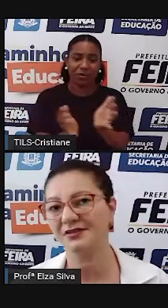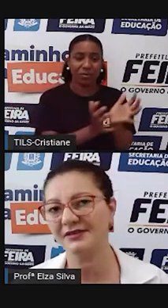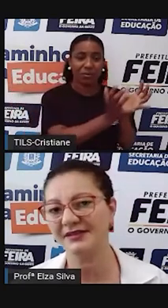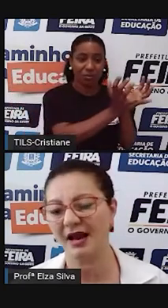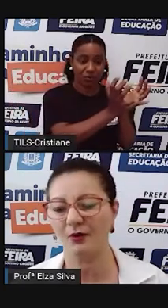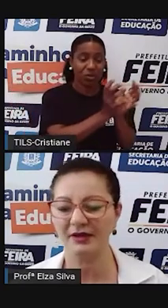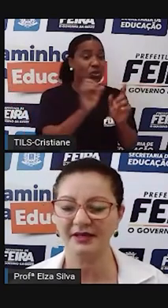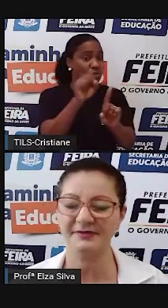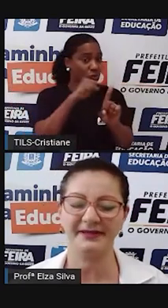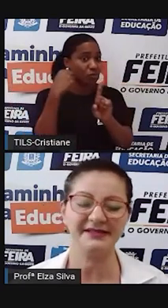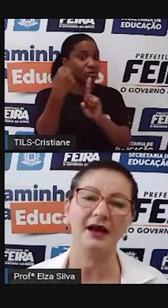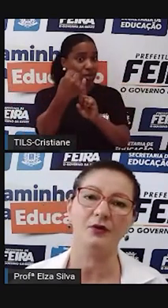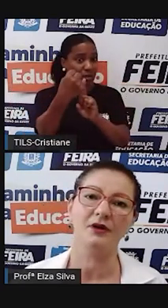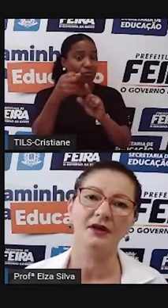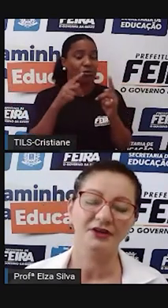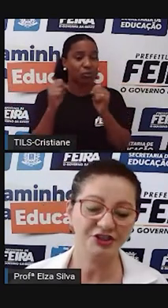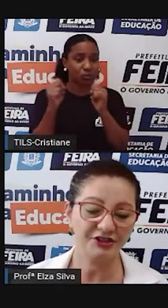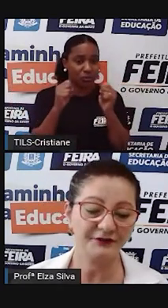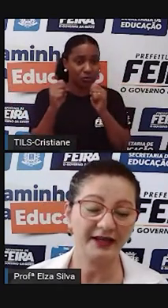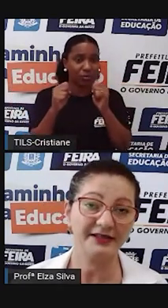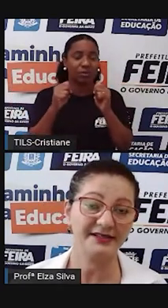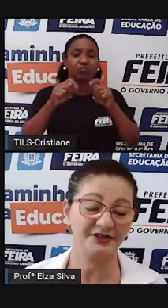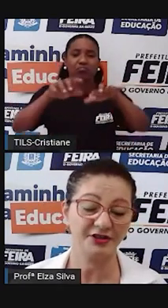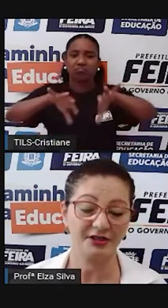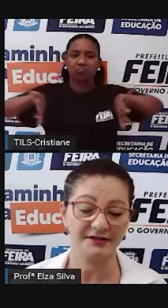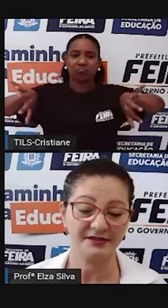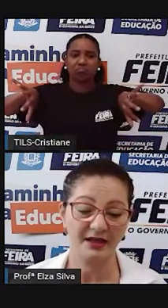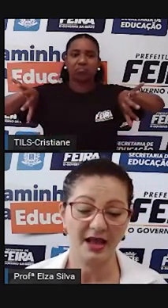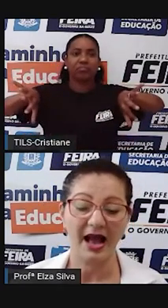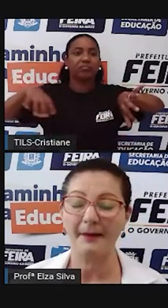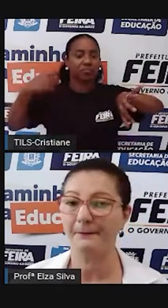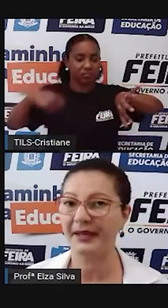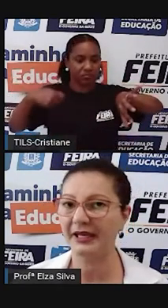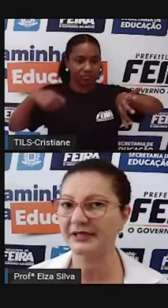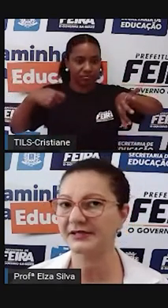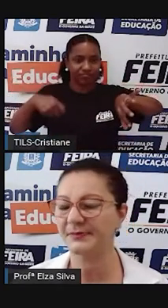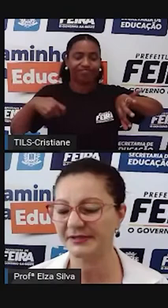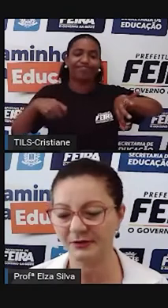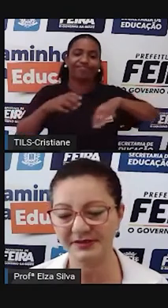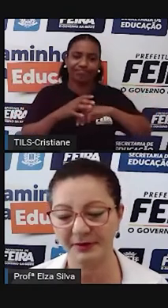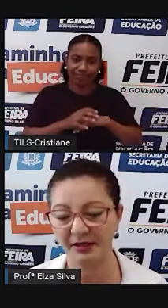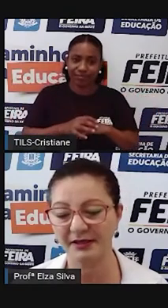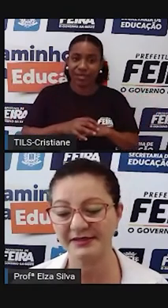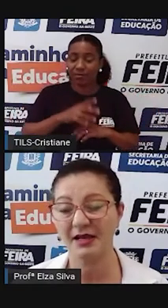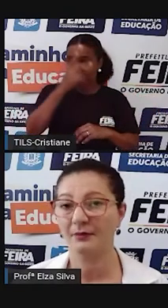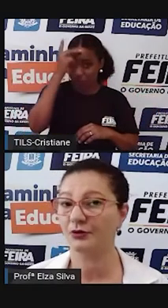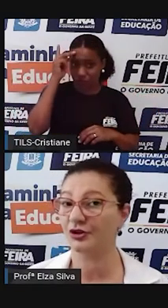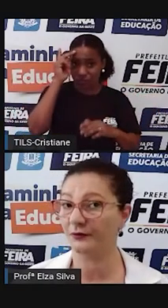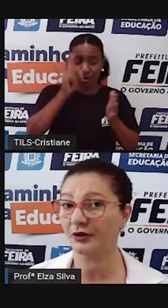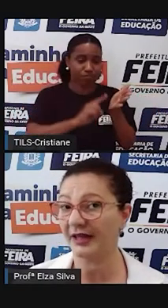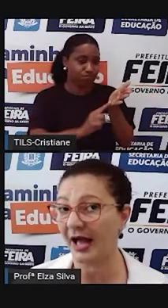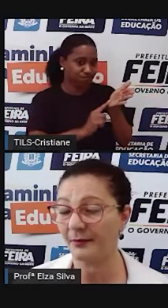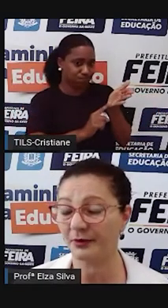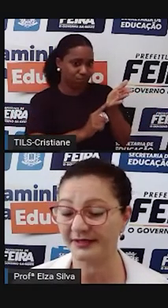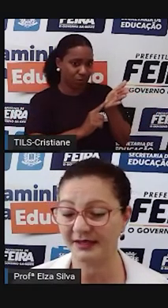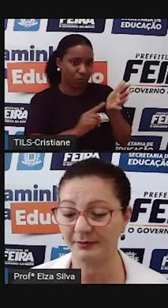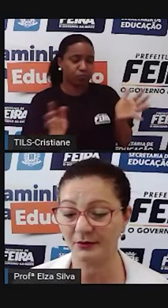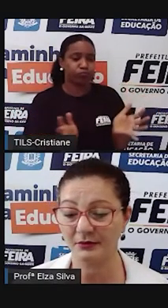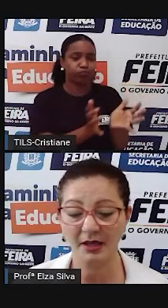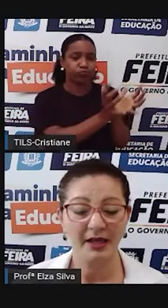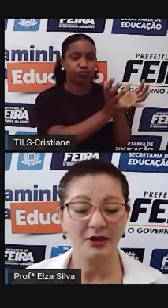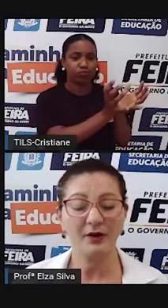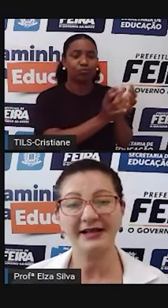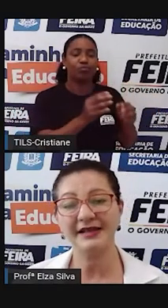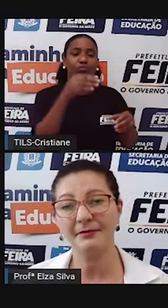econômica, social e espacial de diferentes etnias. Apenas as pessoas brancas podiam votar, por